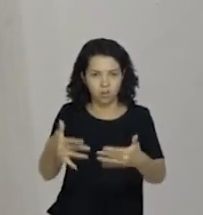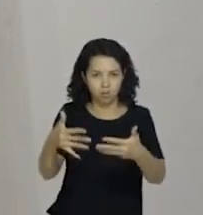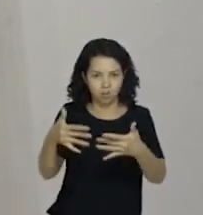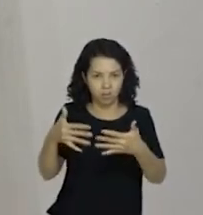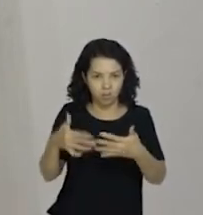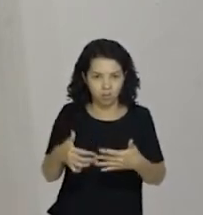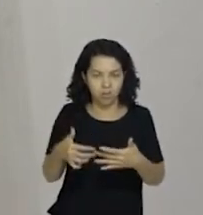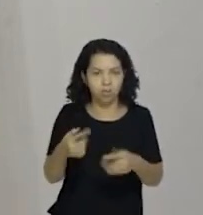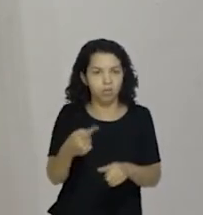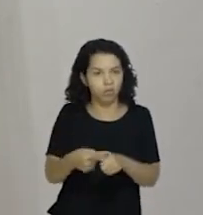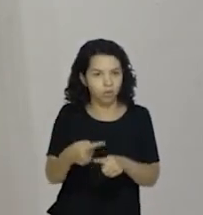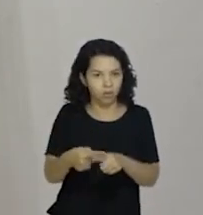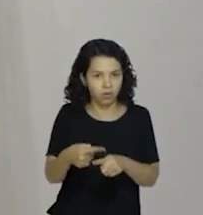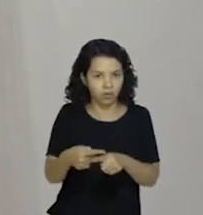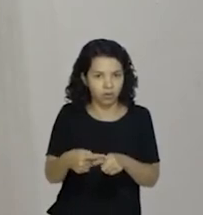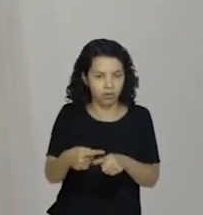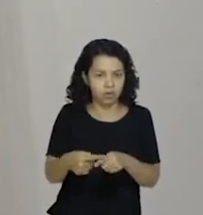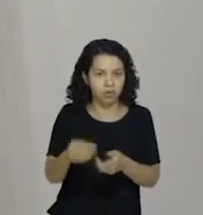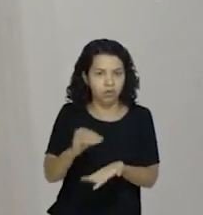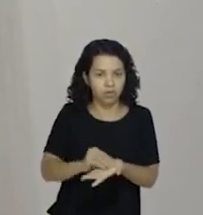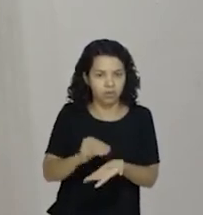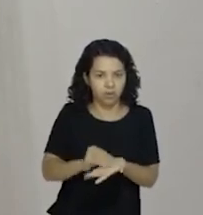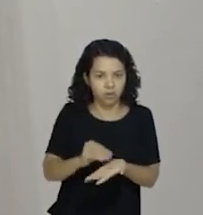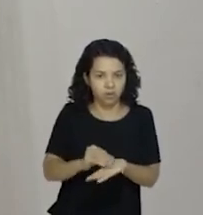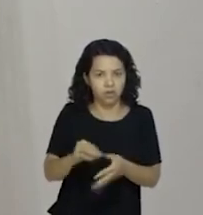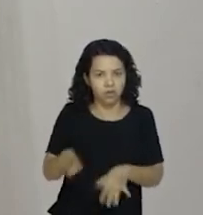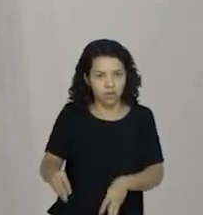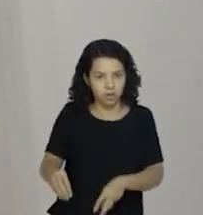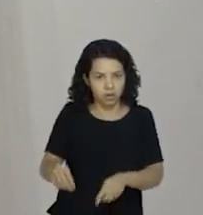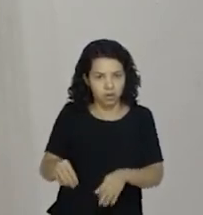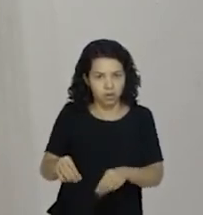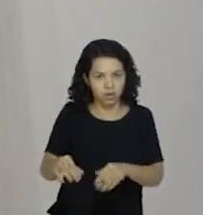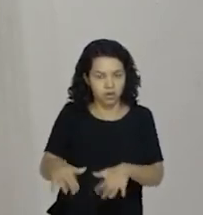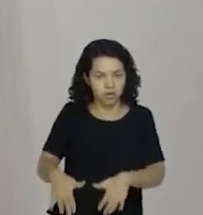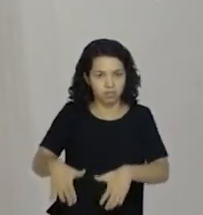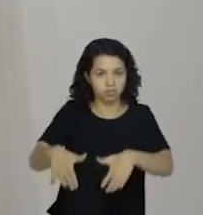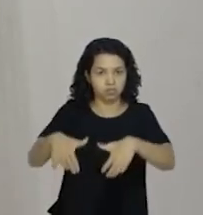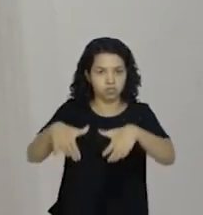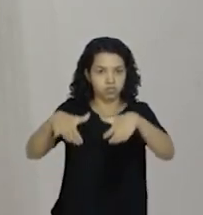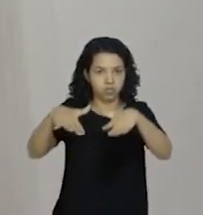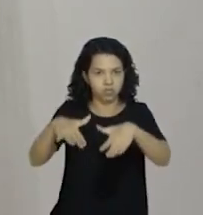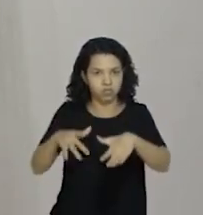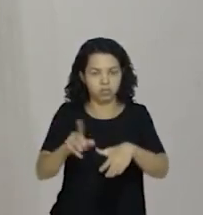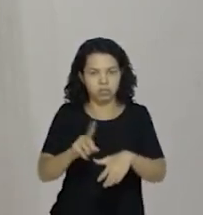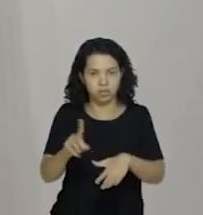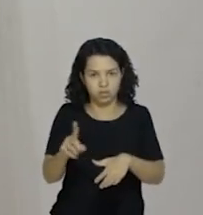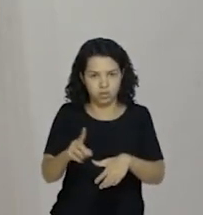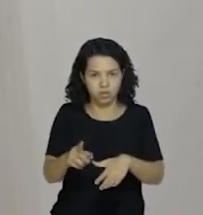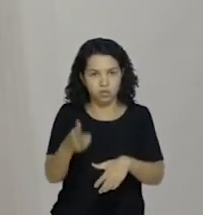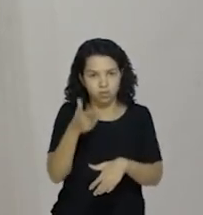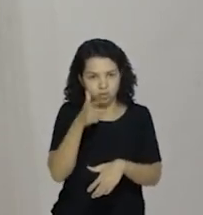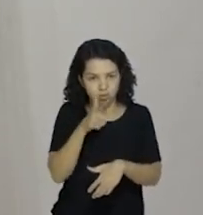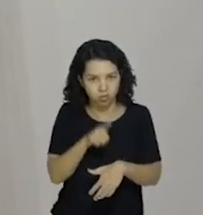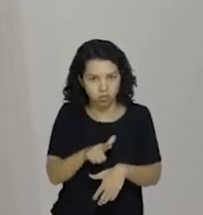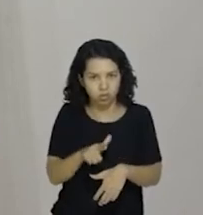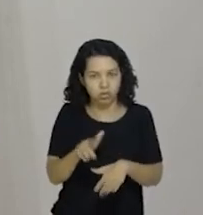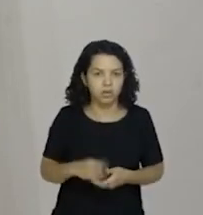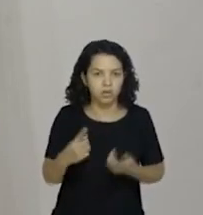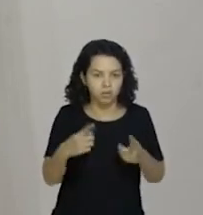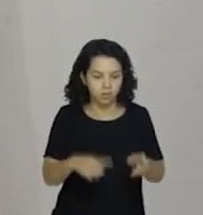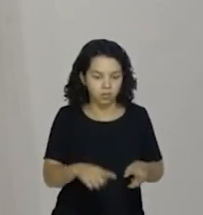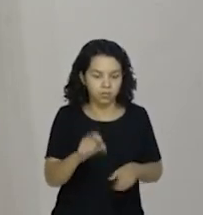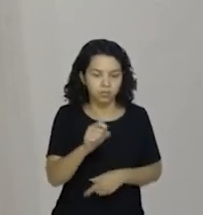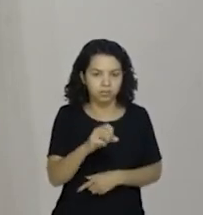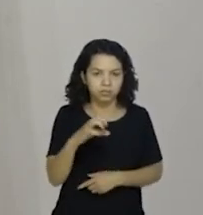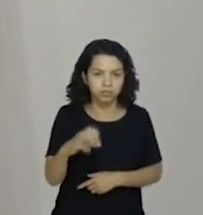levantado suficientemente areia para que se mantivesse a característica de uma boa praia de banho